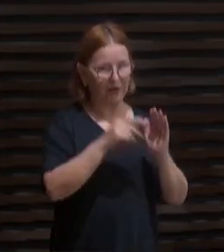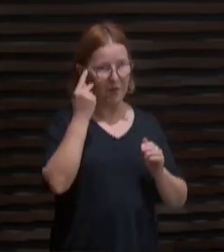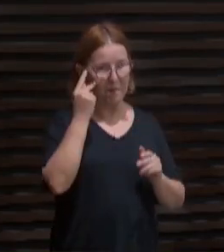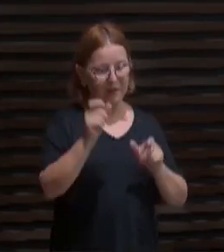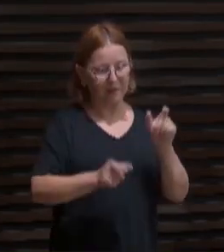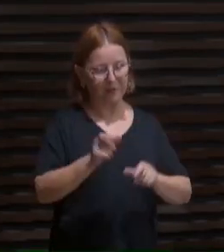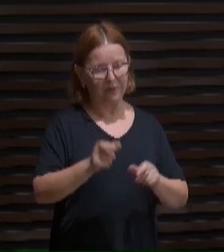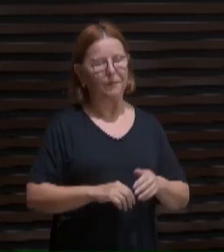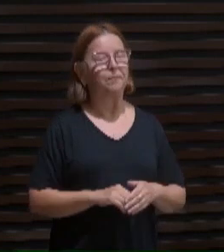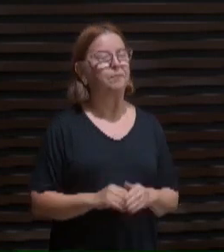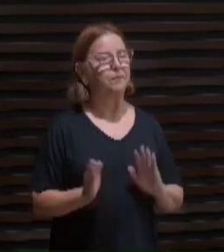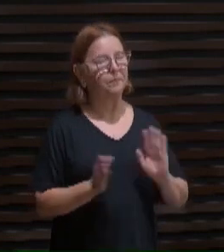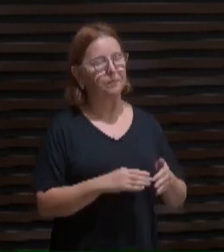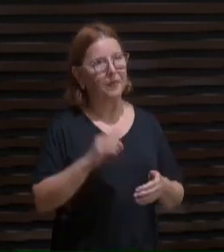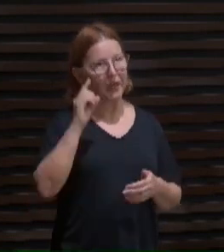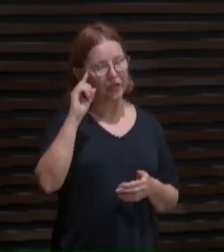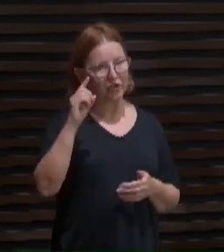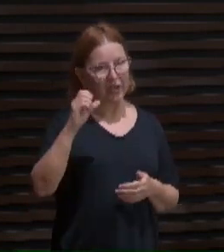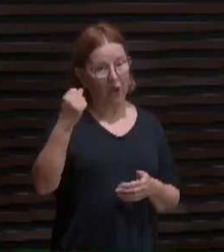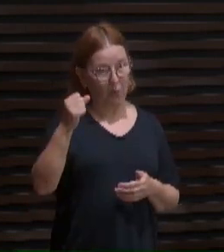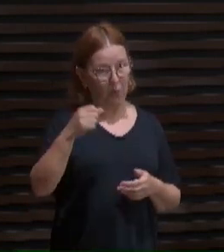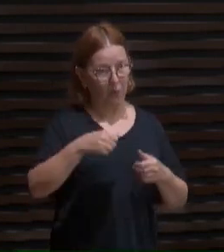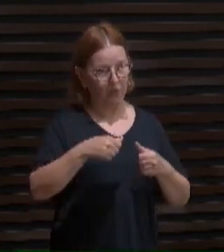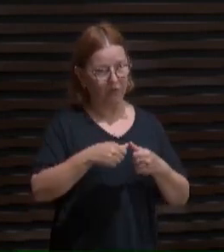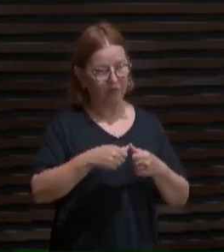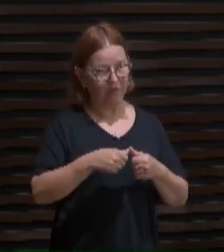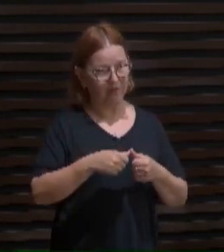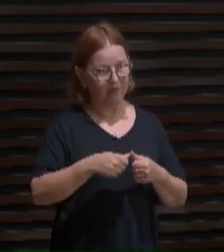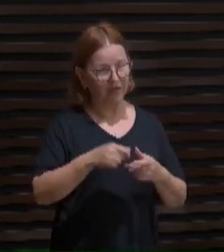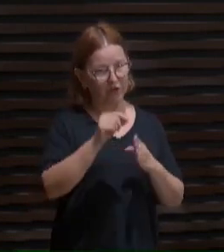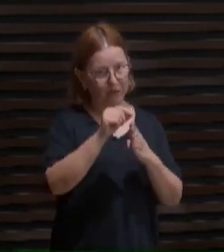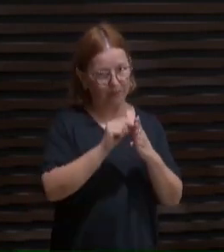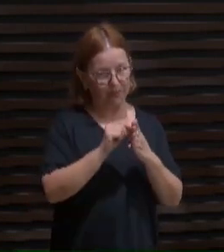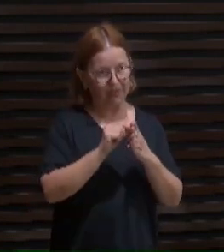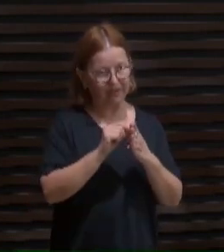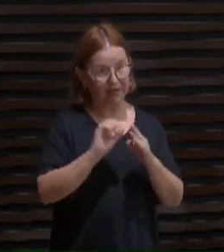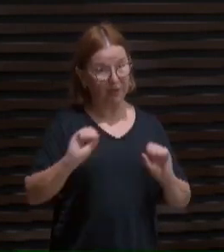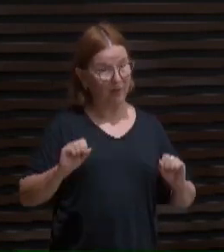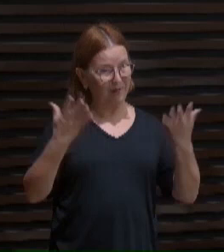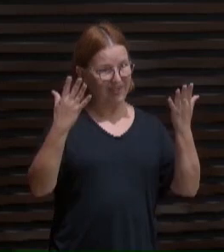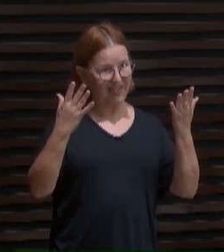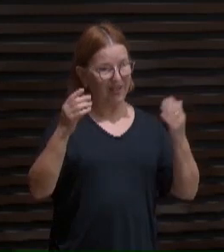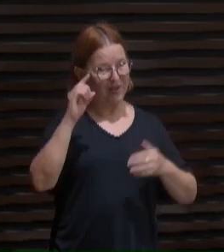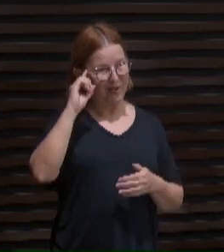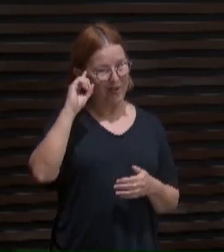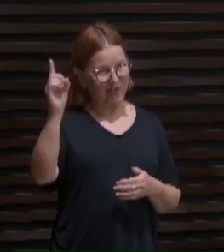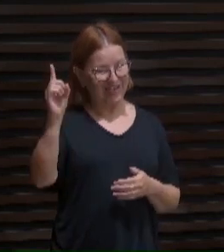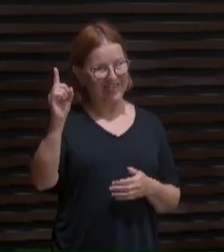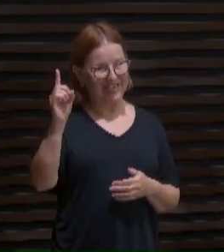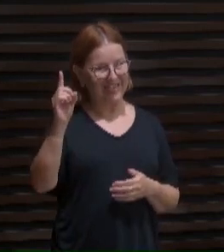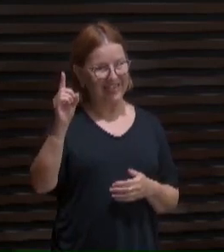No dia 8 deste mês, comemorou-se o Dia Internacional